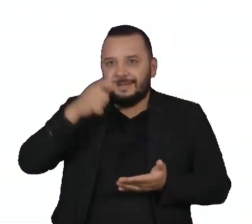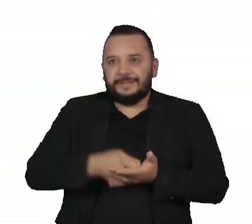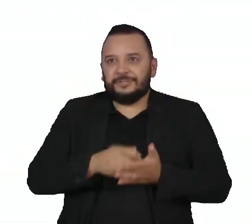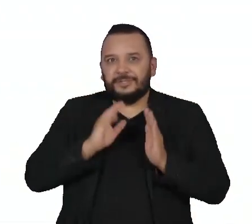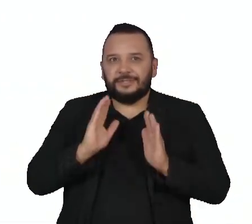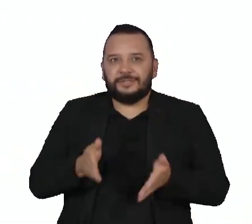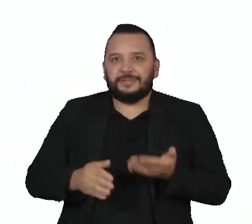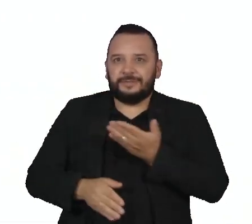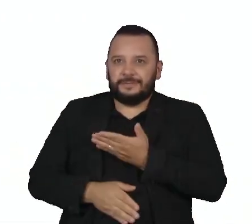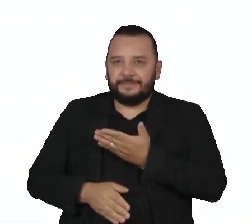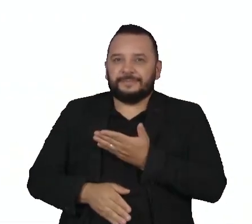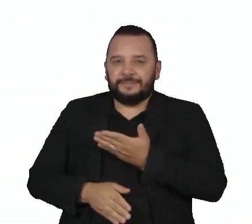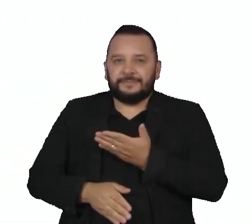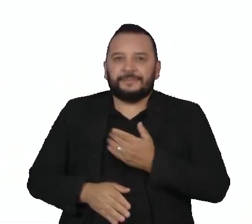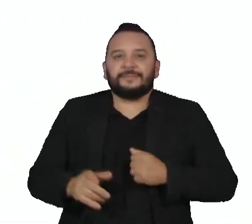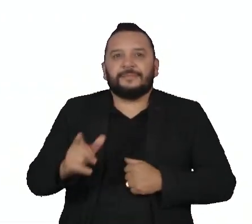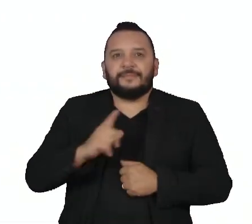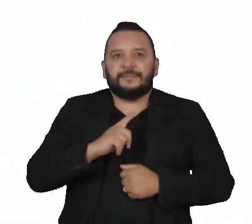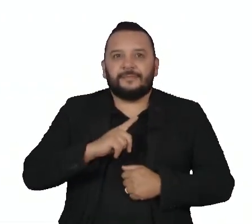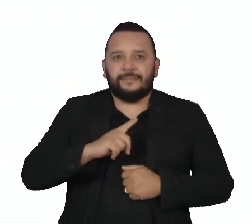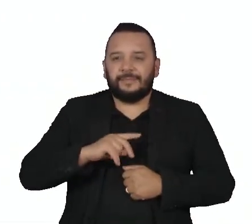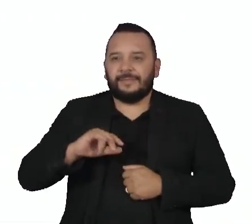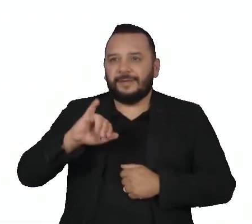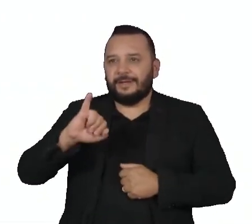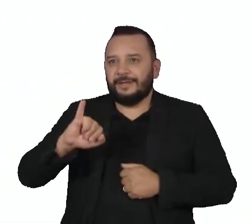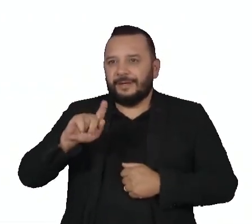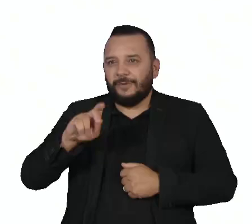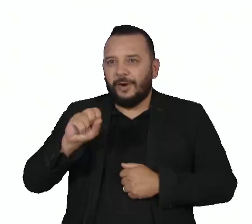importante do Brasil. A gente tem Igor com